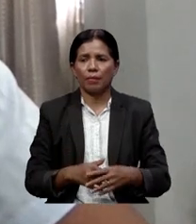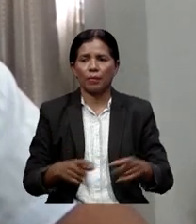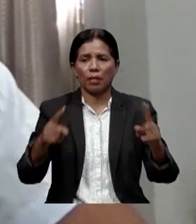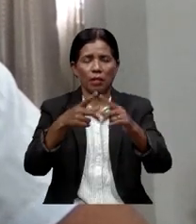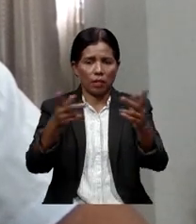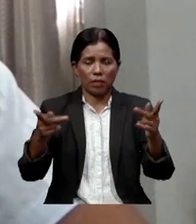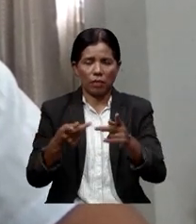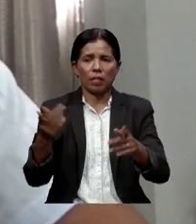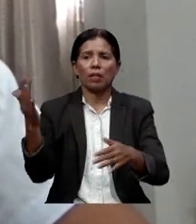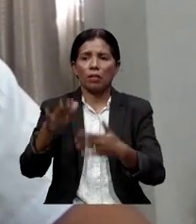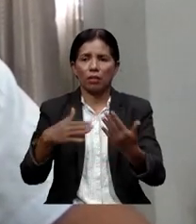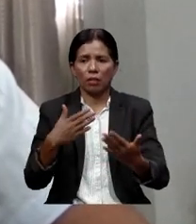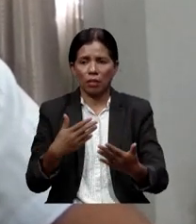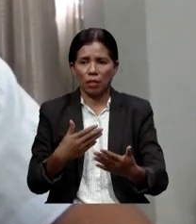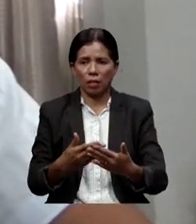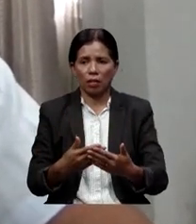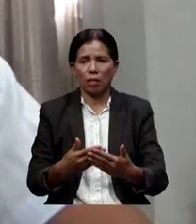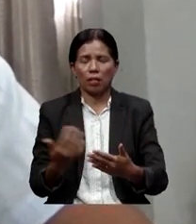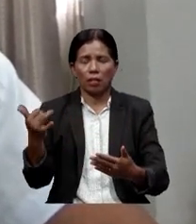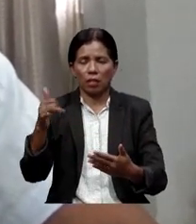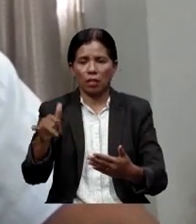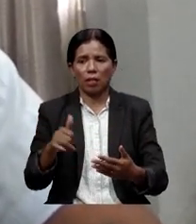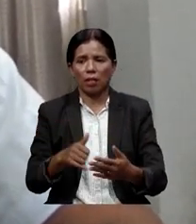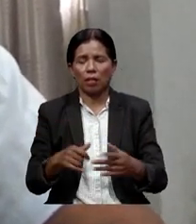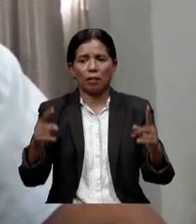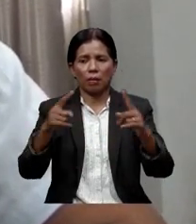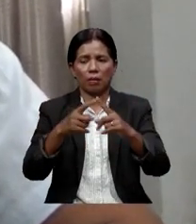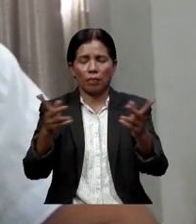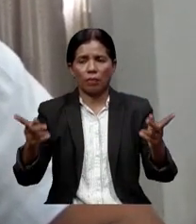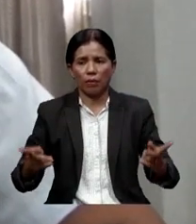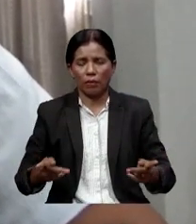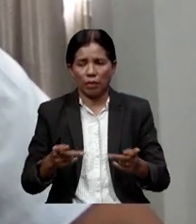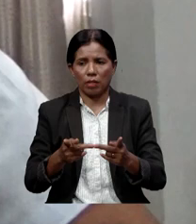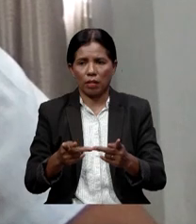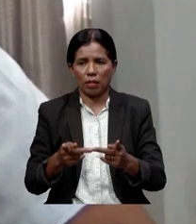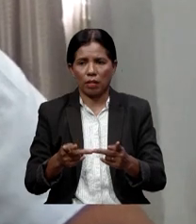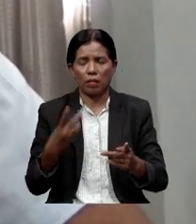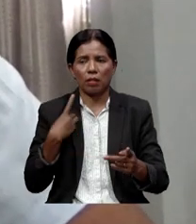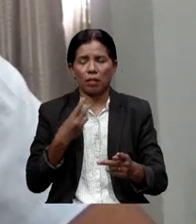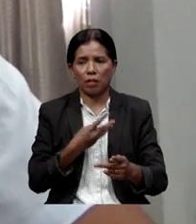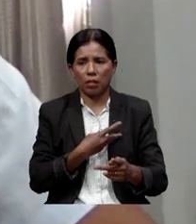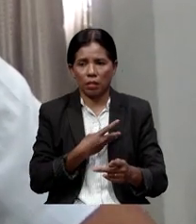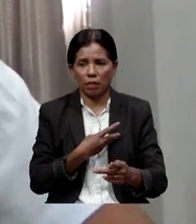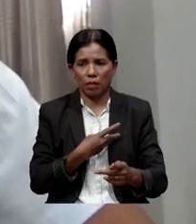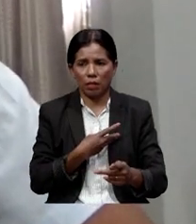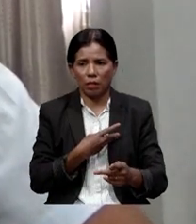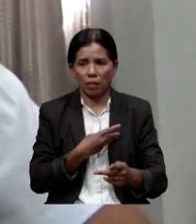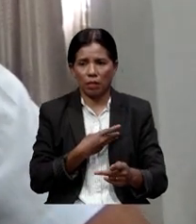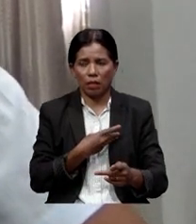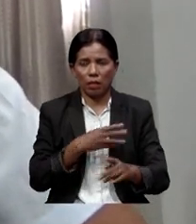fating orfanat sira liliu vamos fating asa itenia Alin